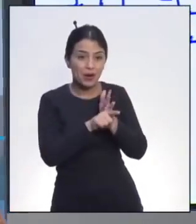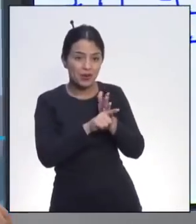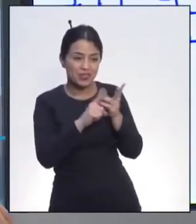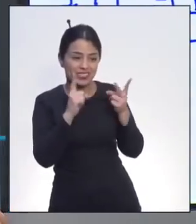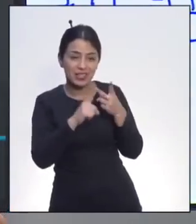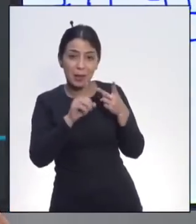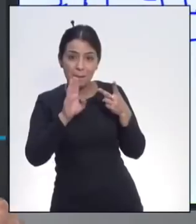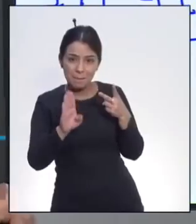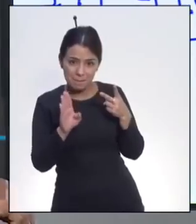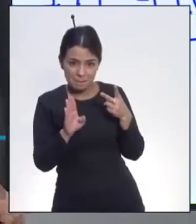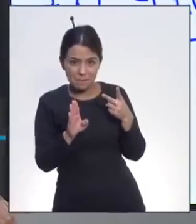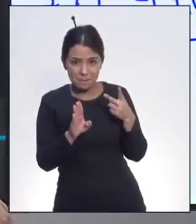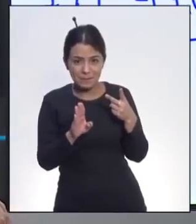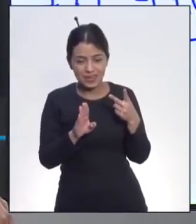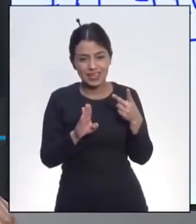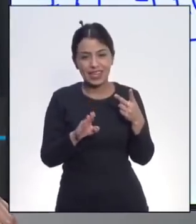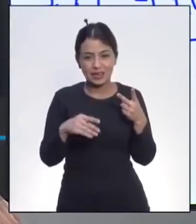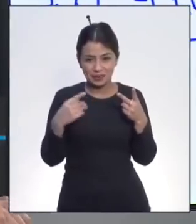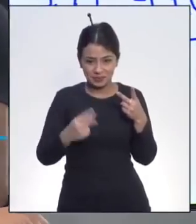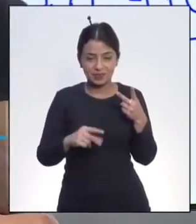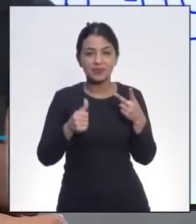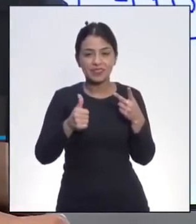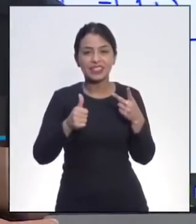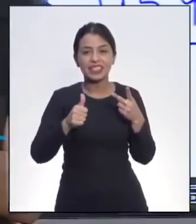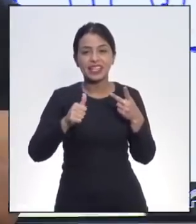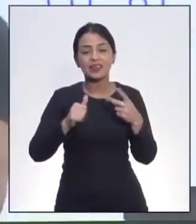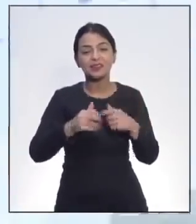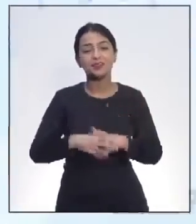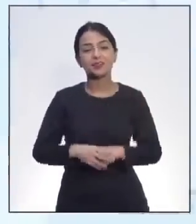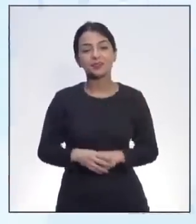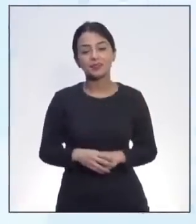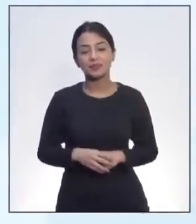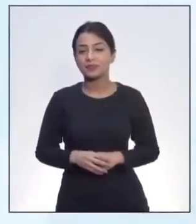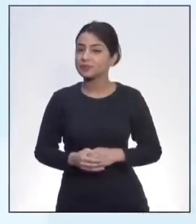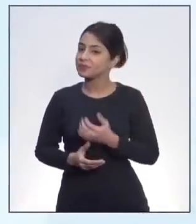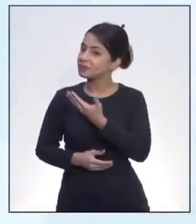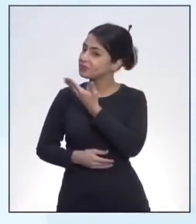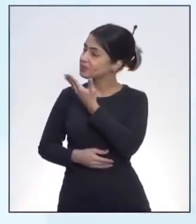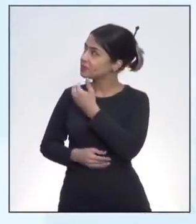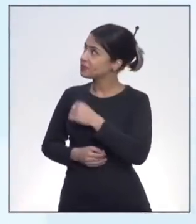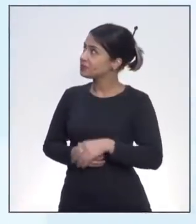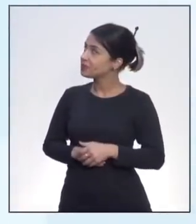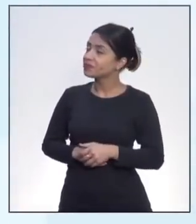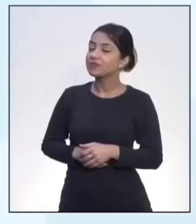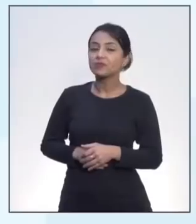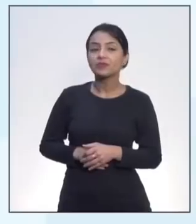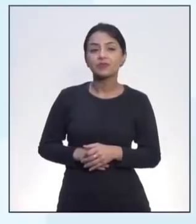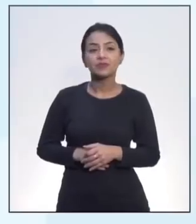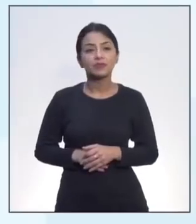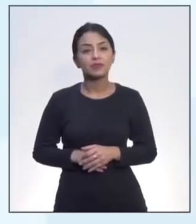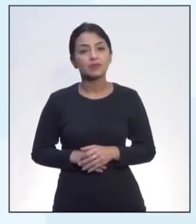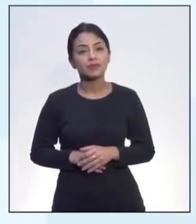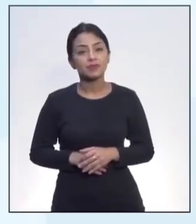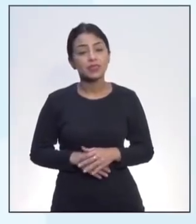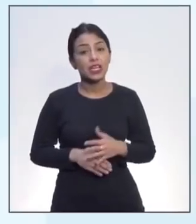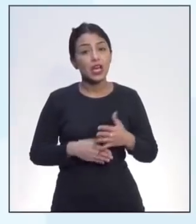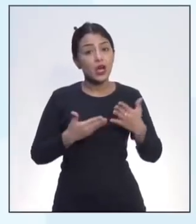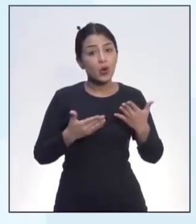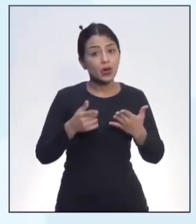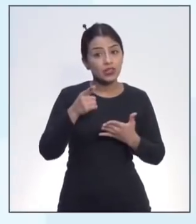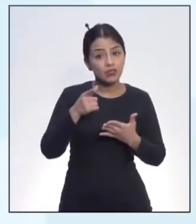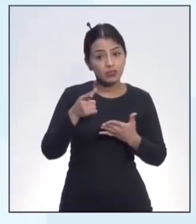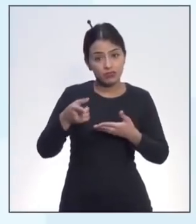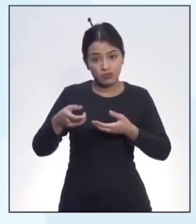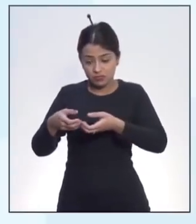Esse é o link, né, vamos dizer assim, para B. Tá? Quando você realizou a equivalência, né, a conversão lá